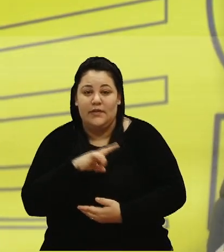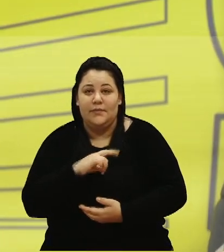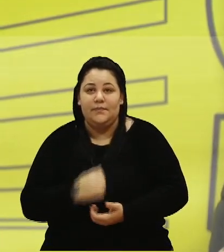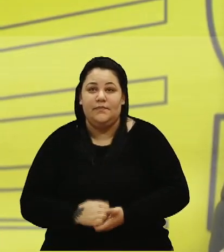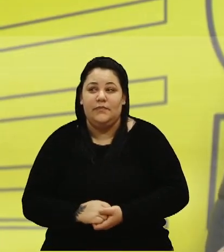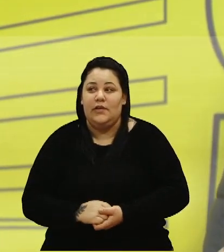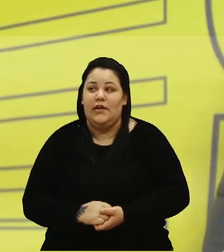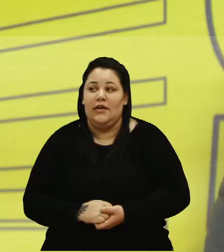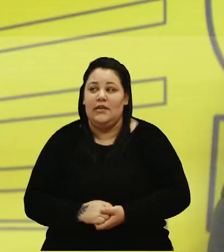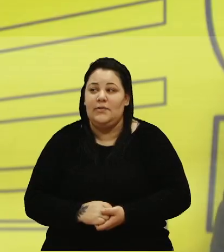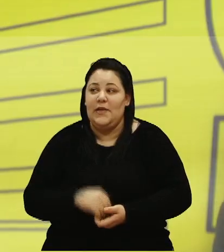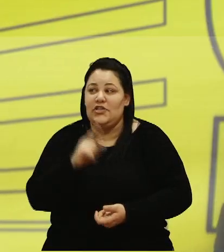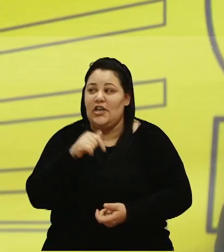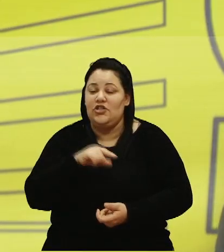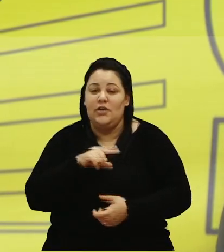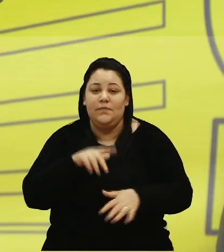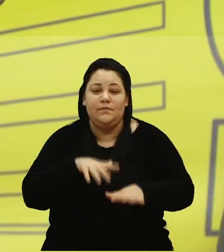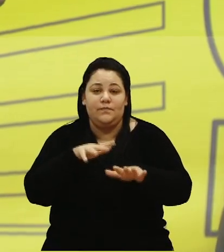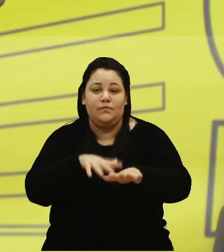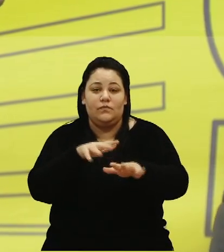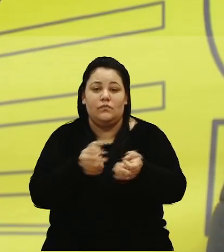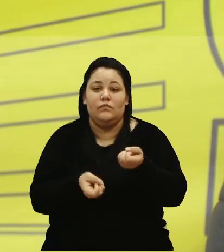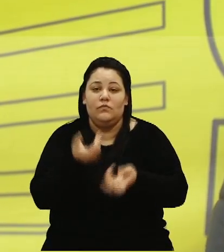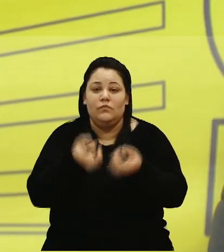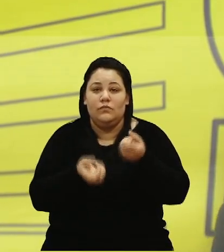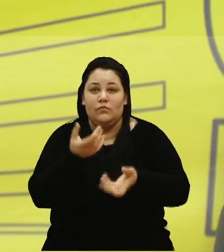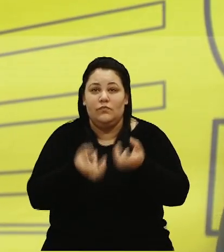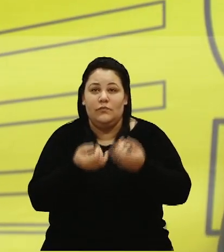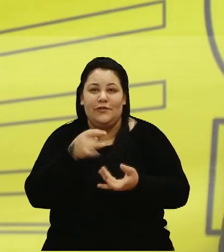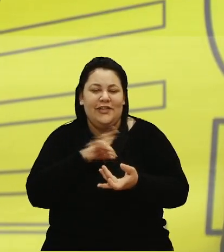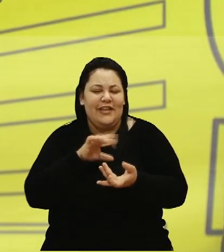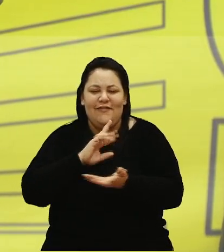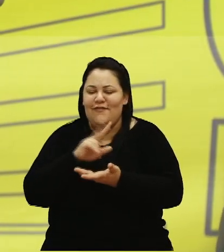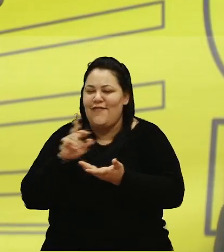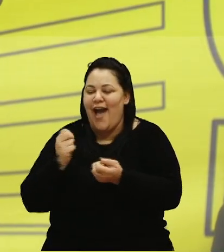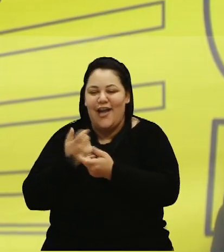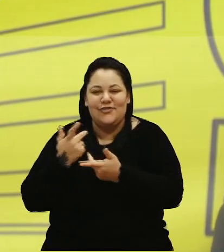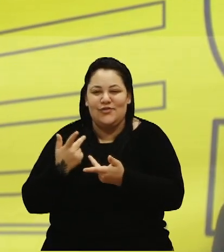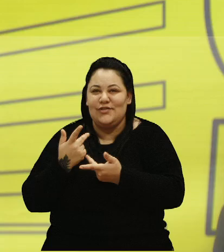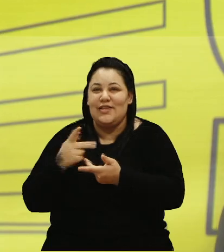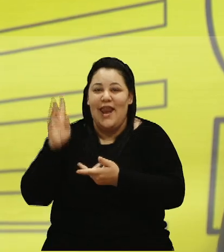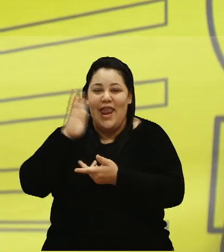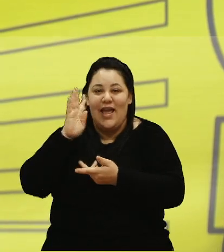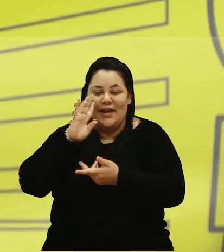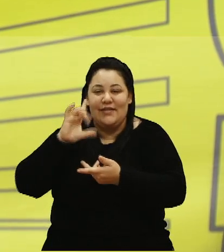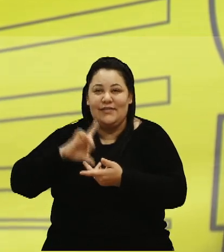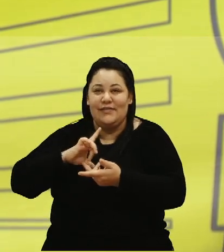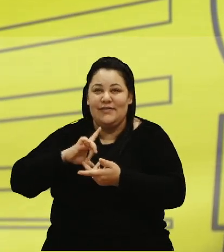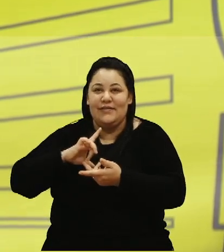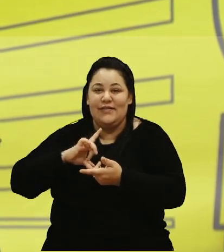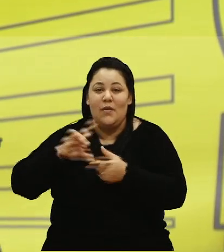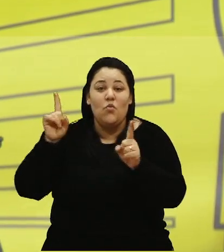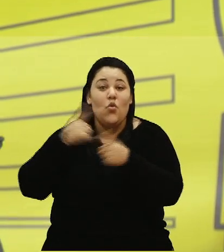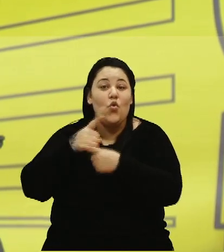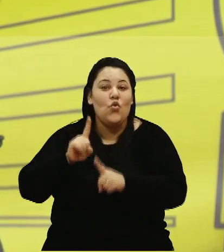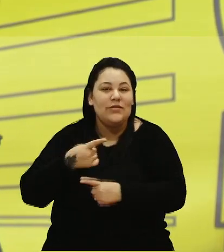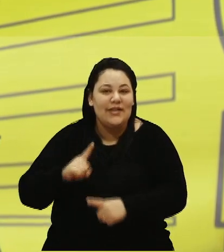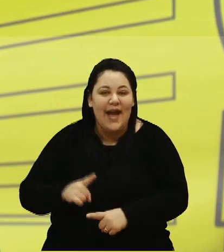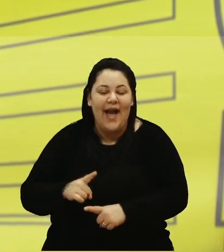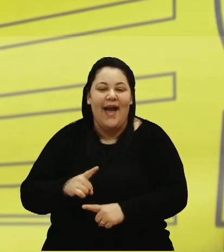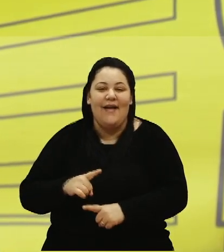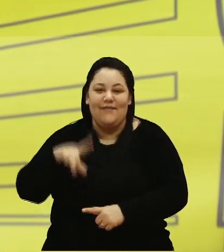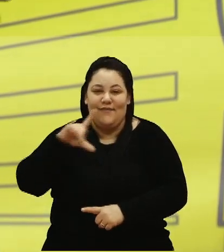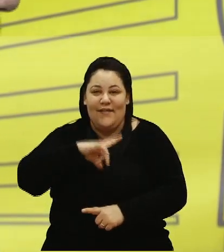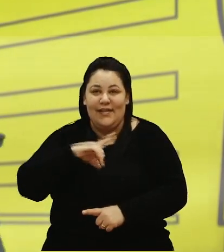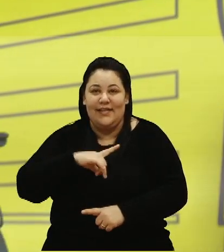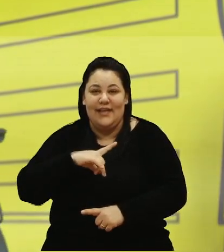ter carreatas de fogos, vai ter o Noite Glow, vai ter eventos culturais, vai ter música, vai ter a questão